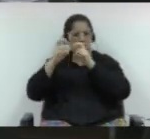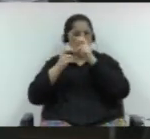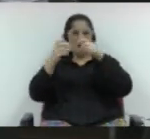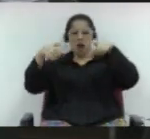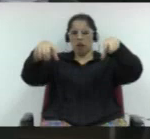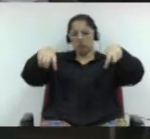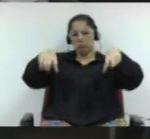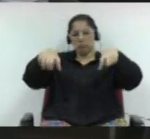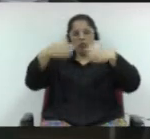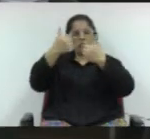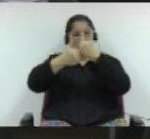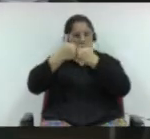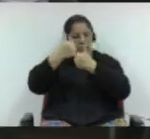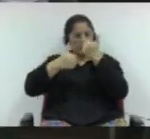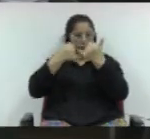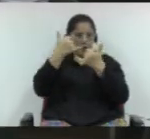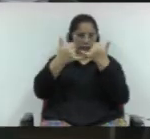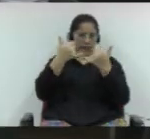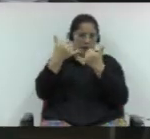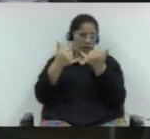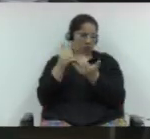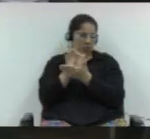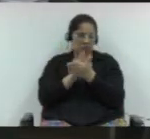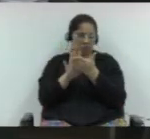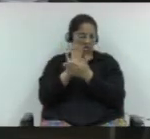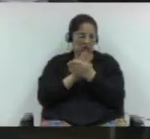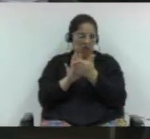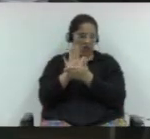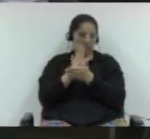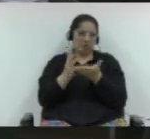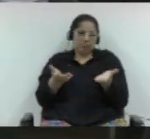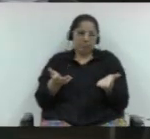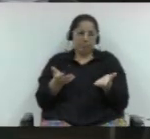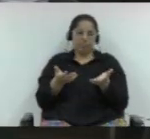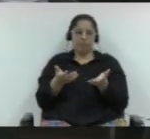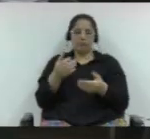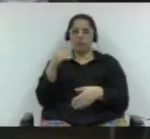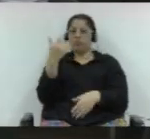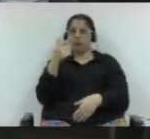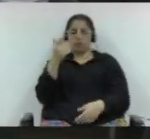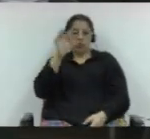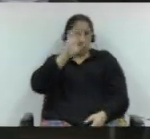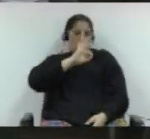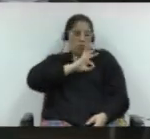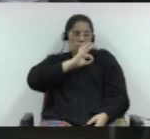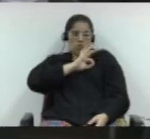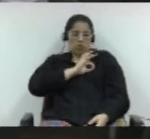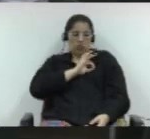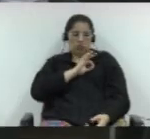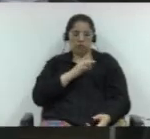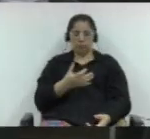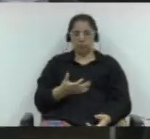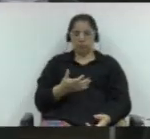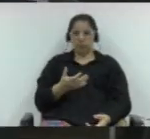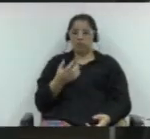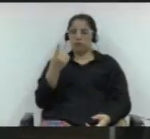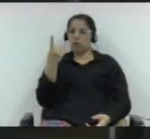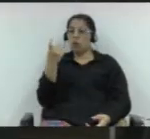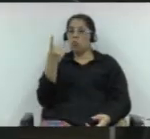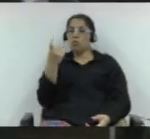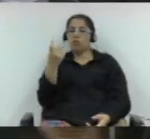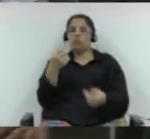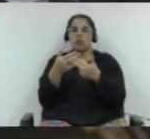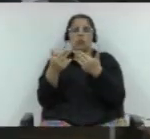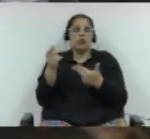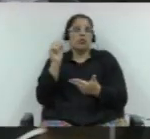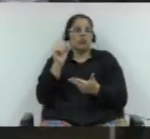de futebol decente, não tem centro comunitário, não tem guarita da guarda municipal. A única coisa que o bairro tem é